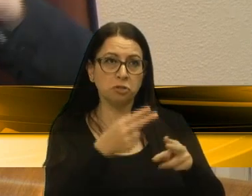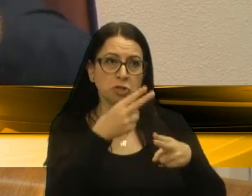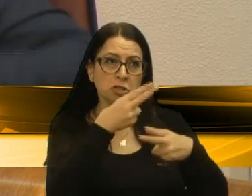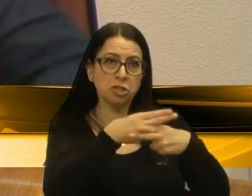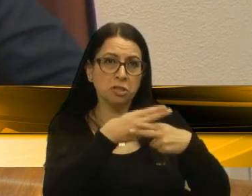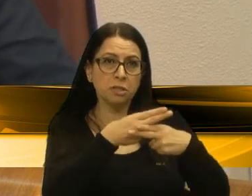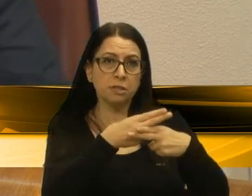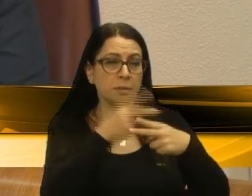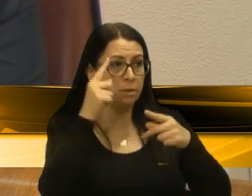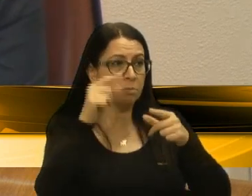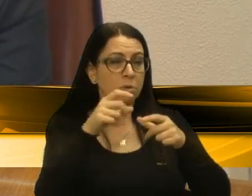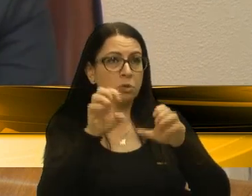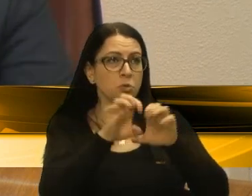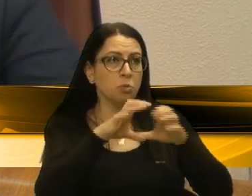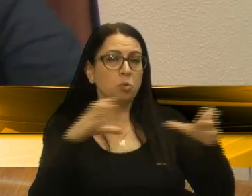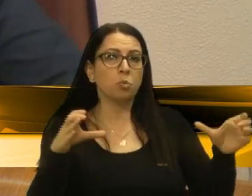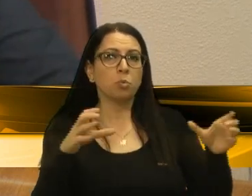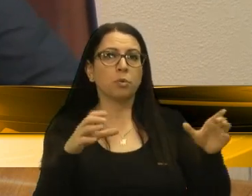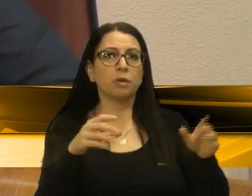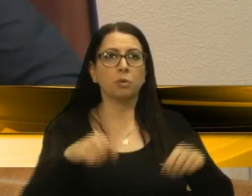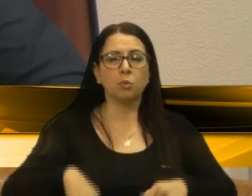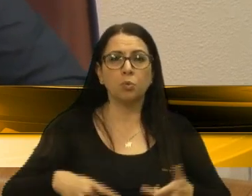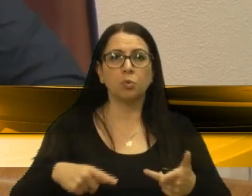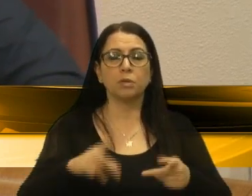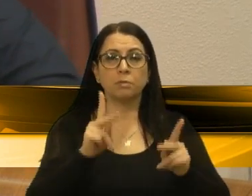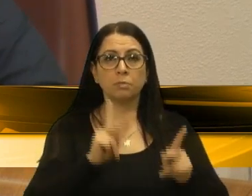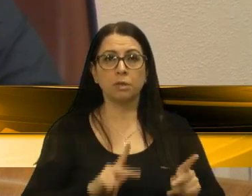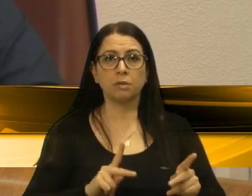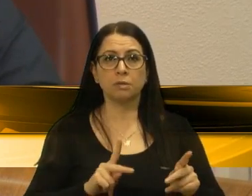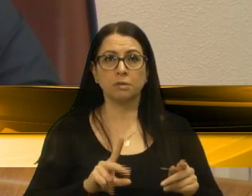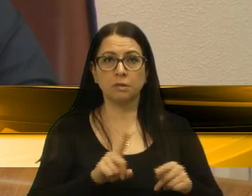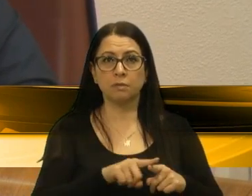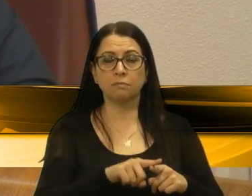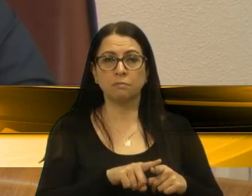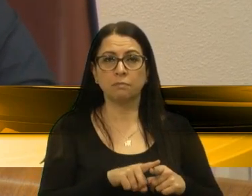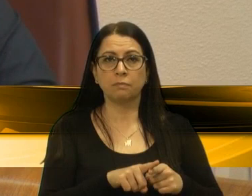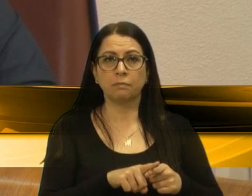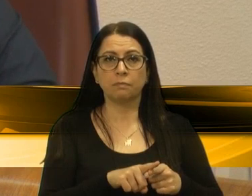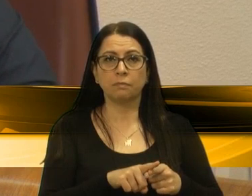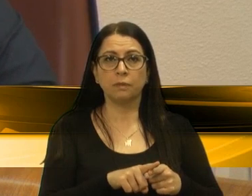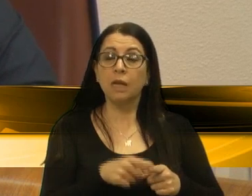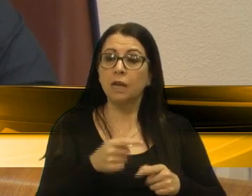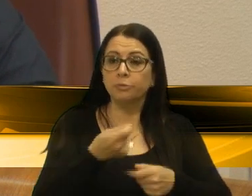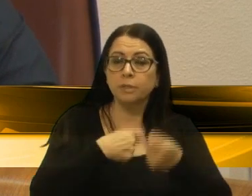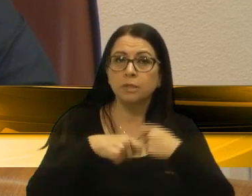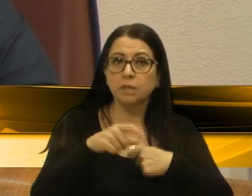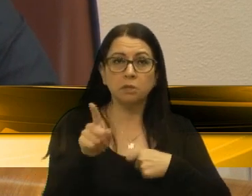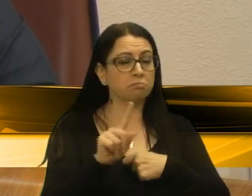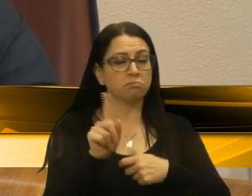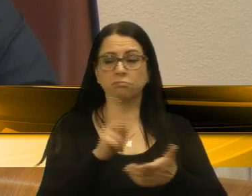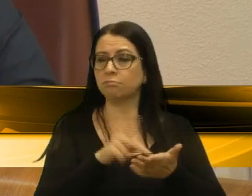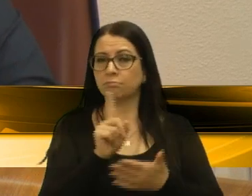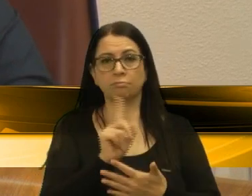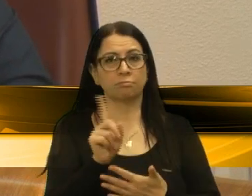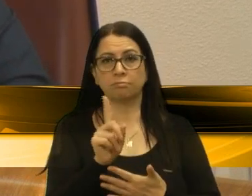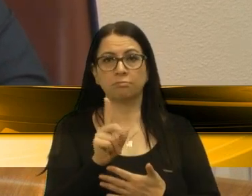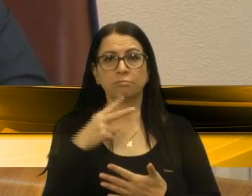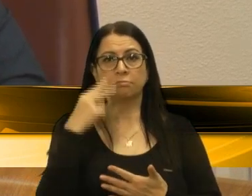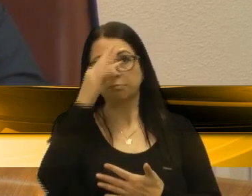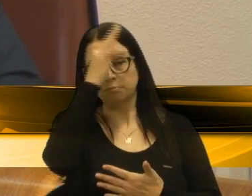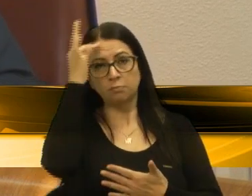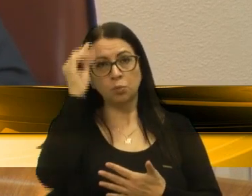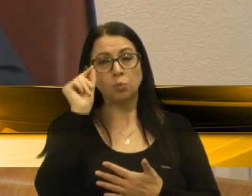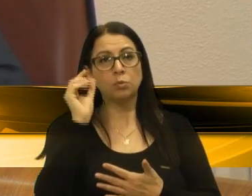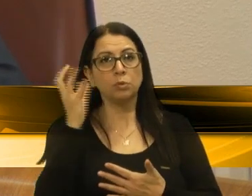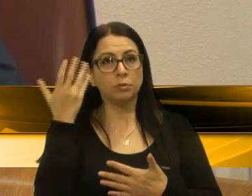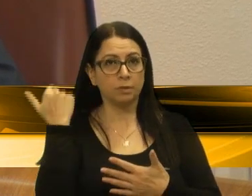eu pretendo voltar quando passar esse meu período como secretário, sem nenhuma mácula, foi a minha exigência ter o controle do